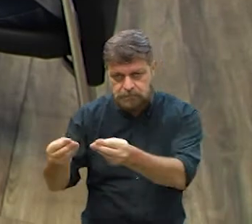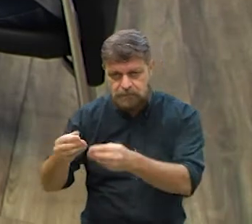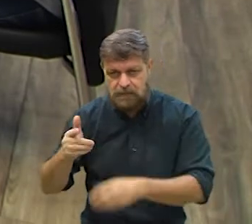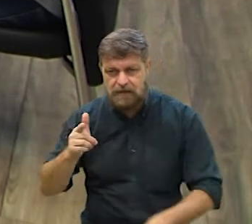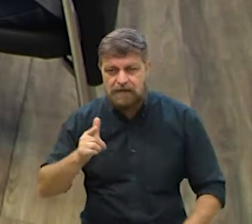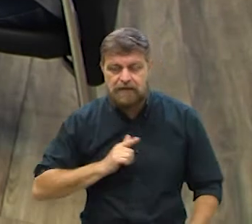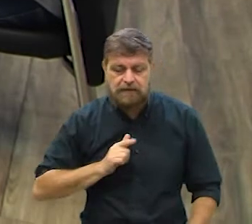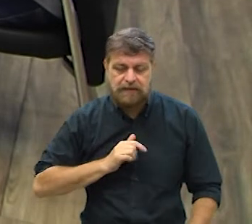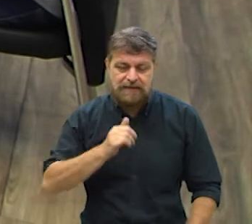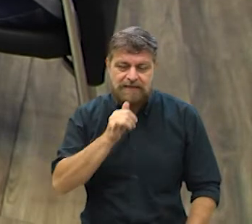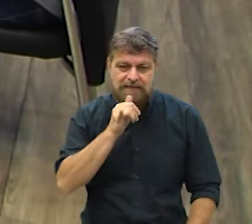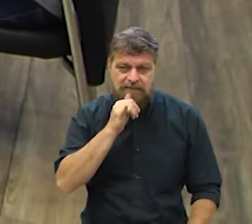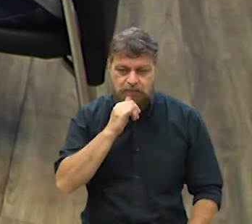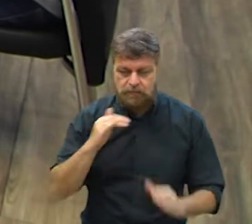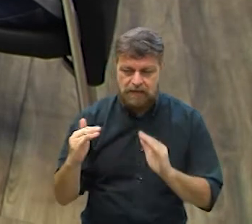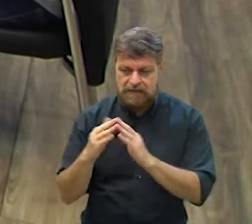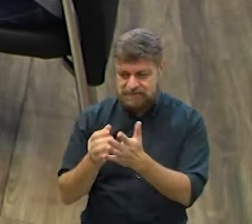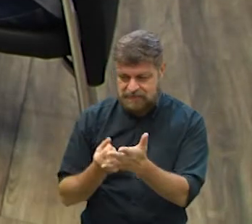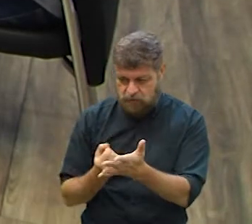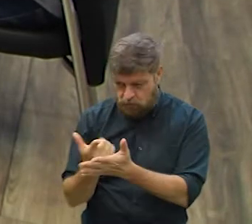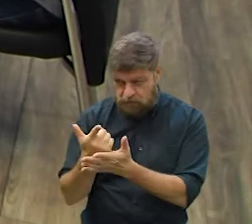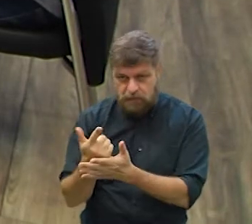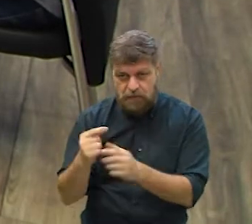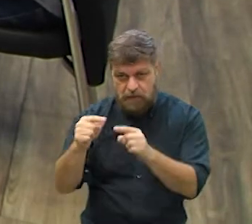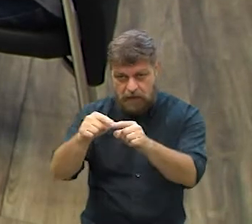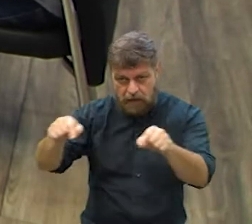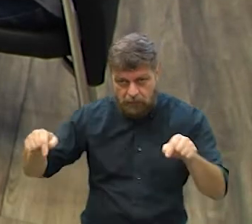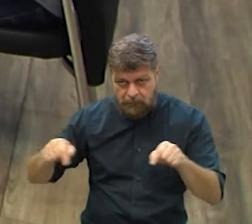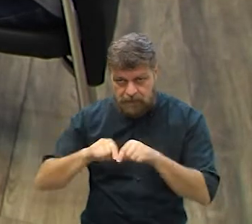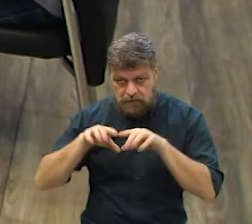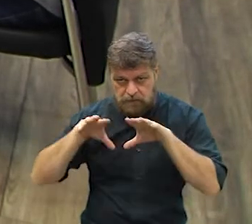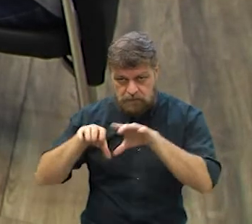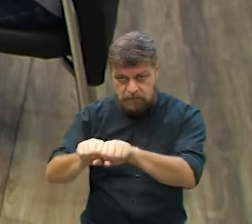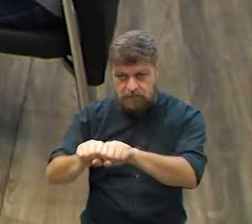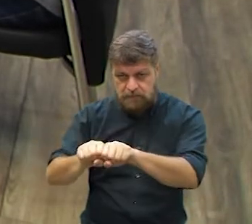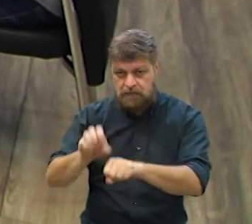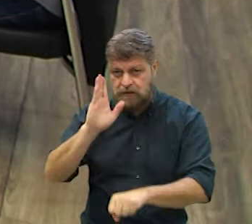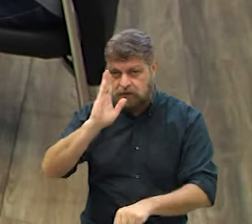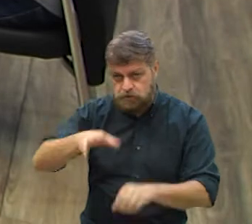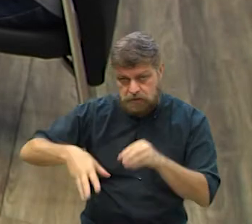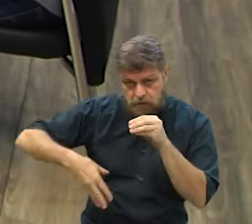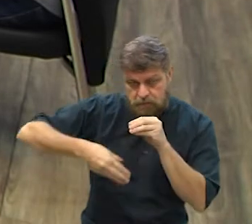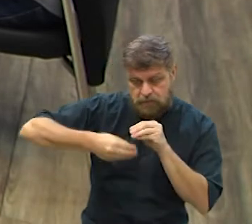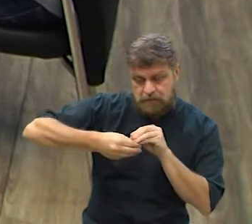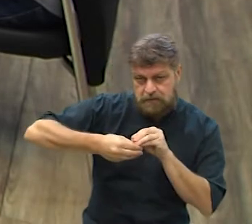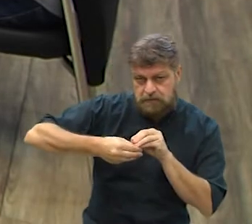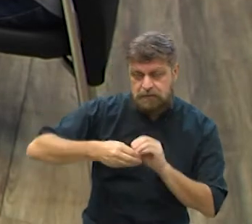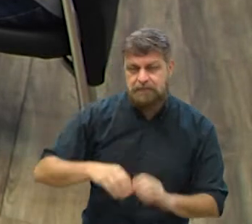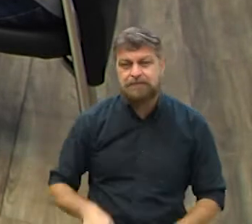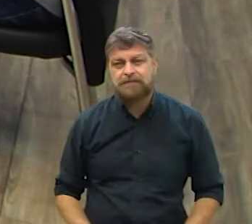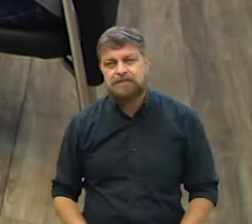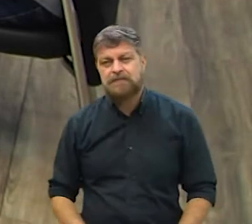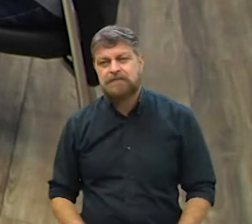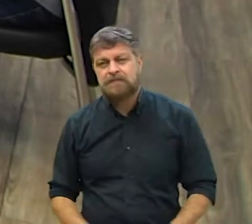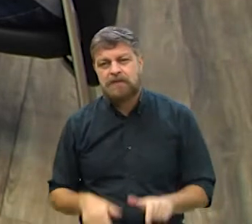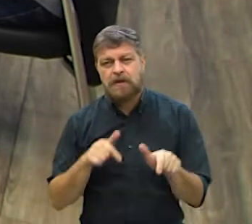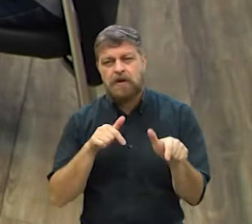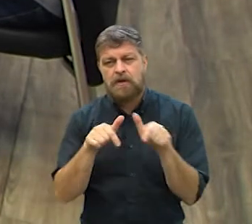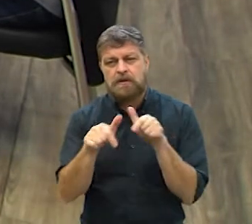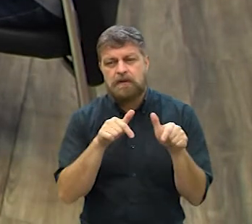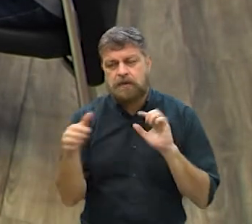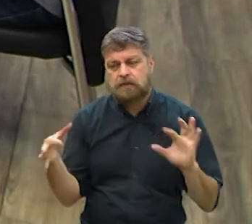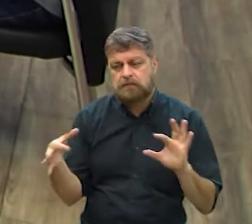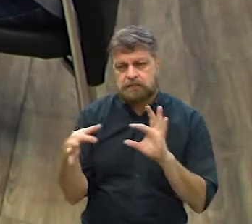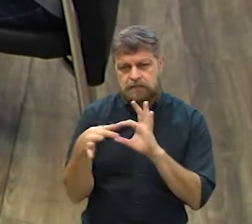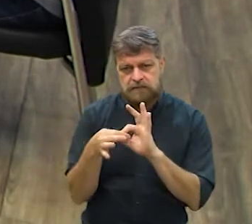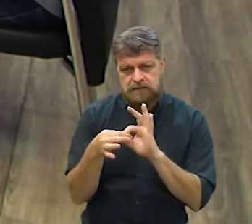pode ter comprado um imóvel e ser uma área de ocupação e já emendando o trabalho em conjunto